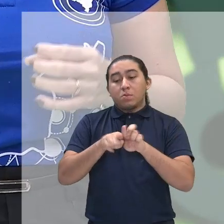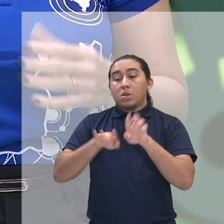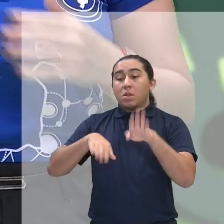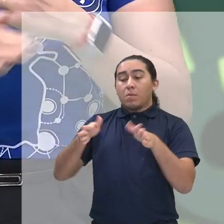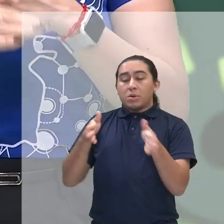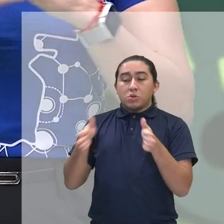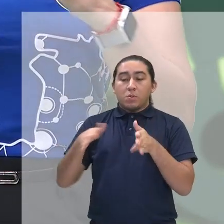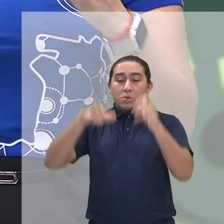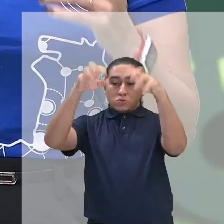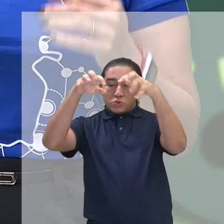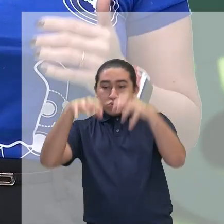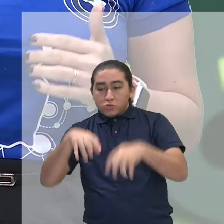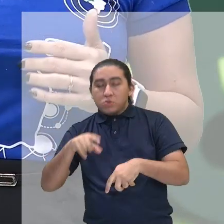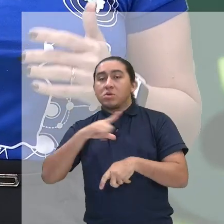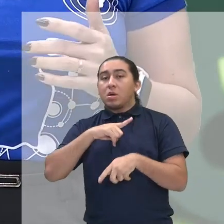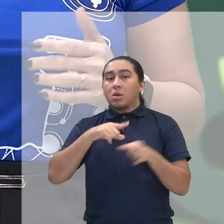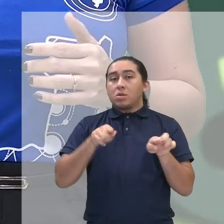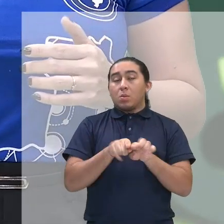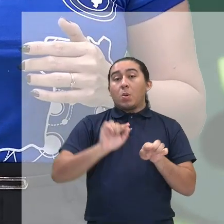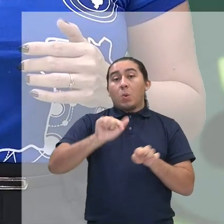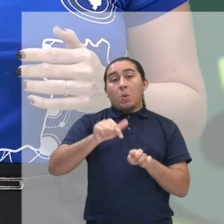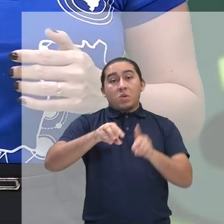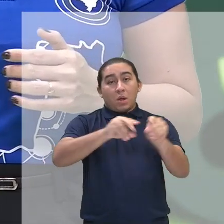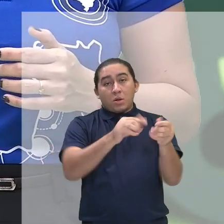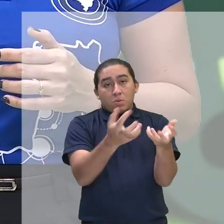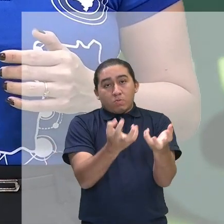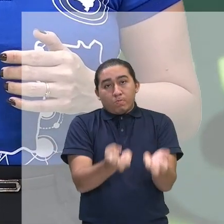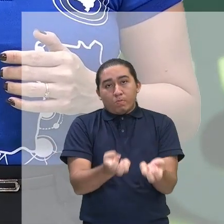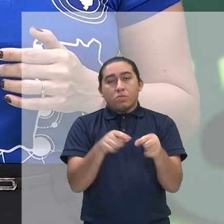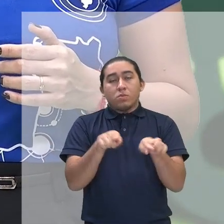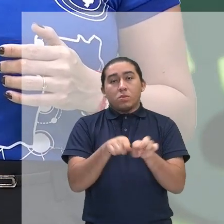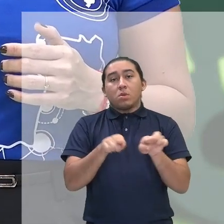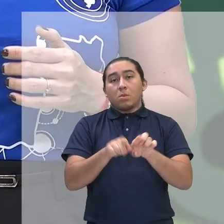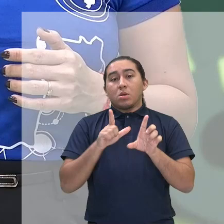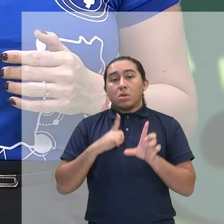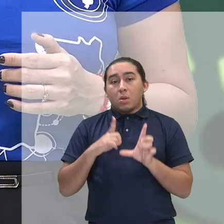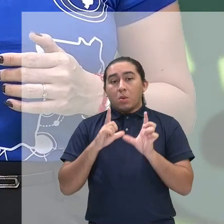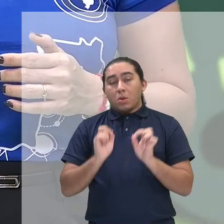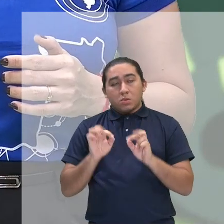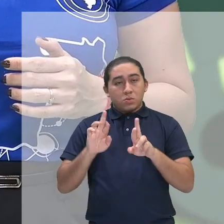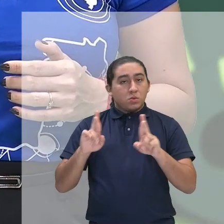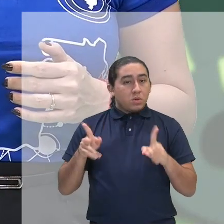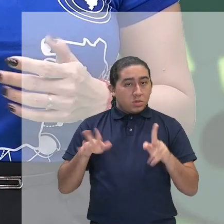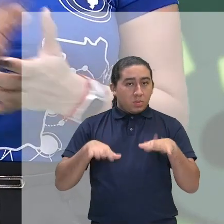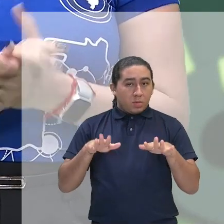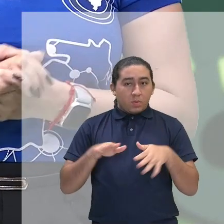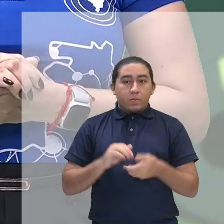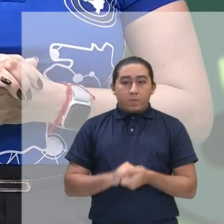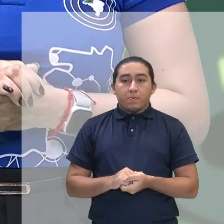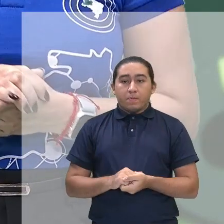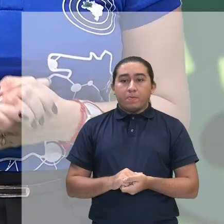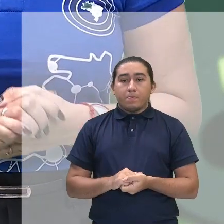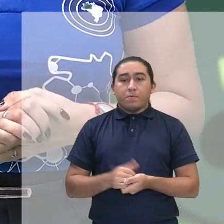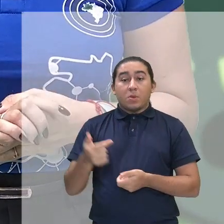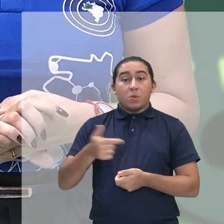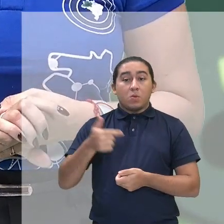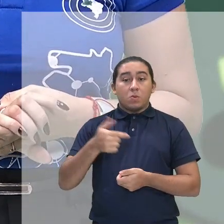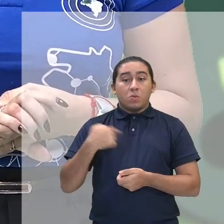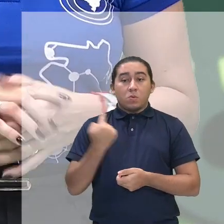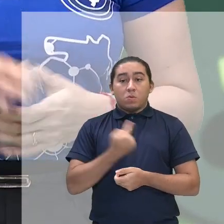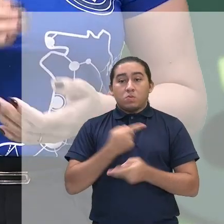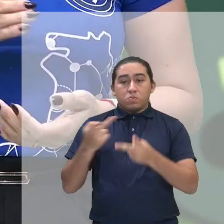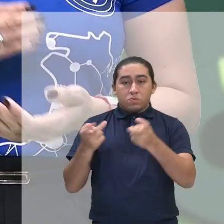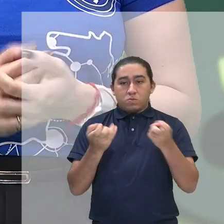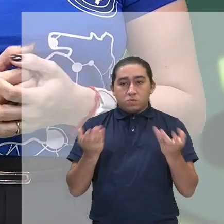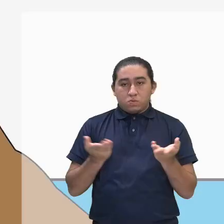do ano, áreas de terra firme, né? Então, existem diferenças aqui nela, tá? A segunda que a gente vai observar